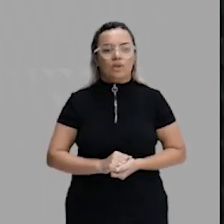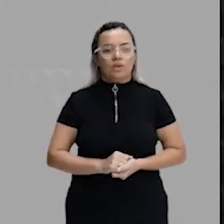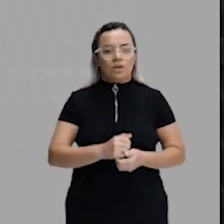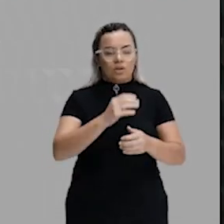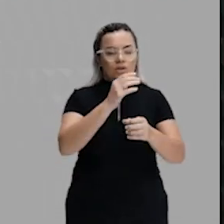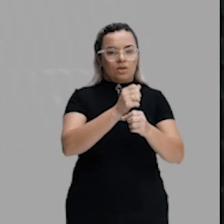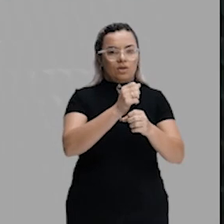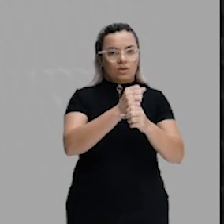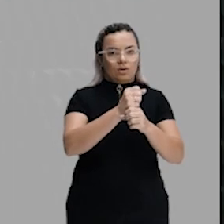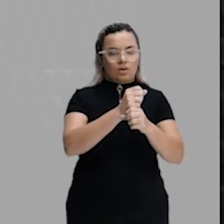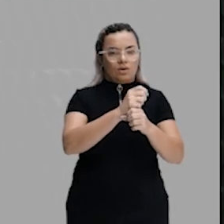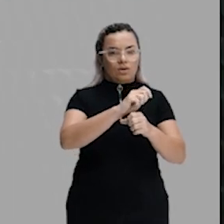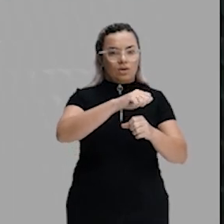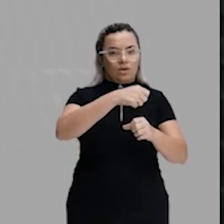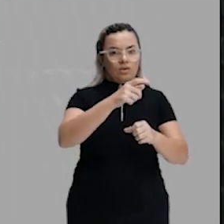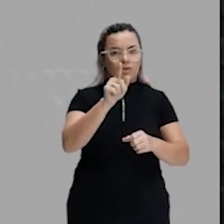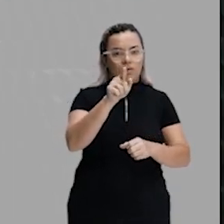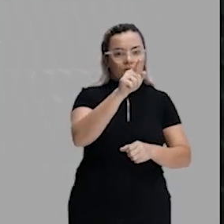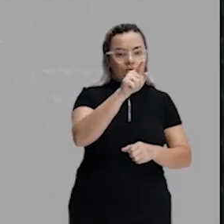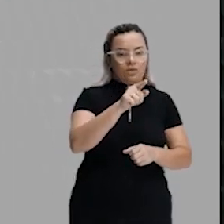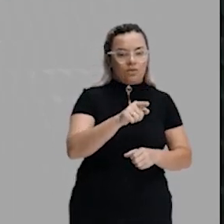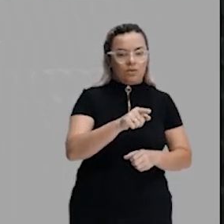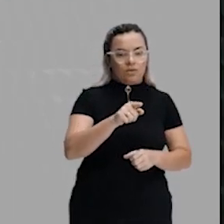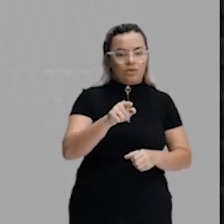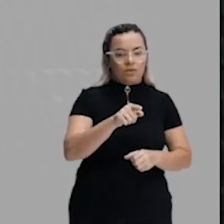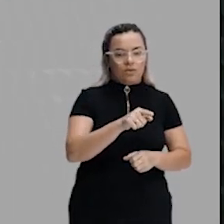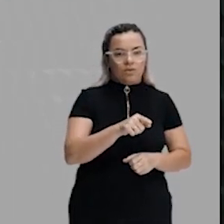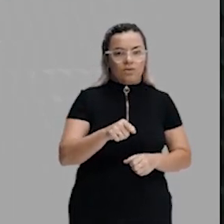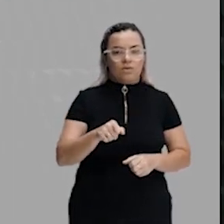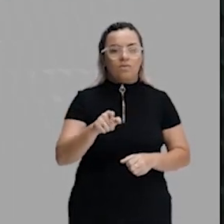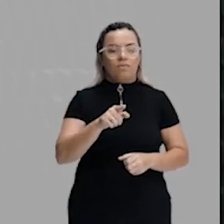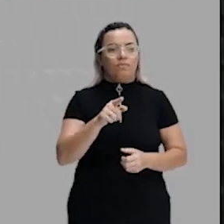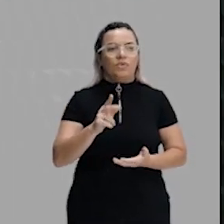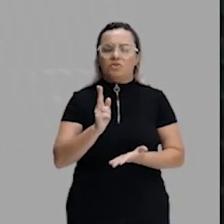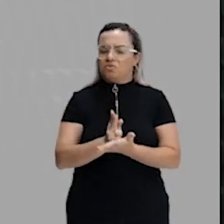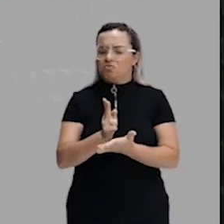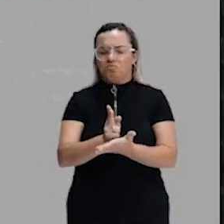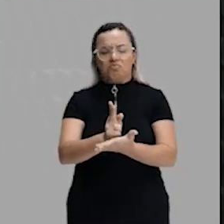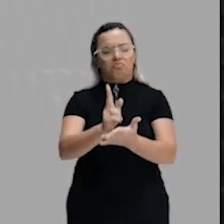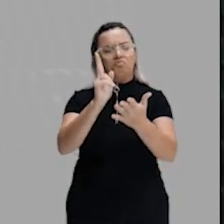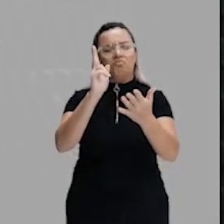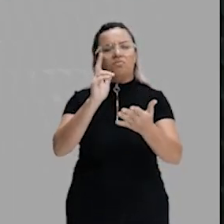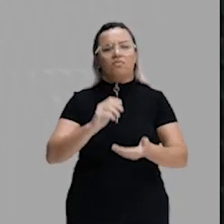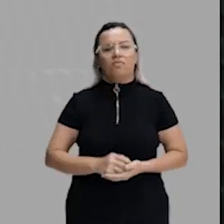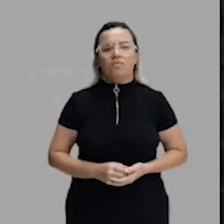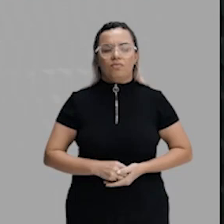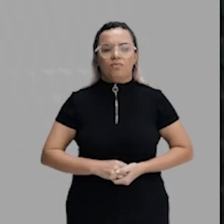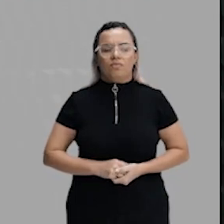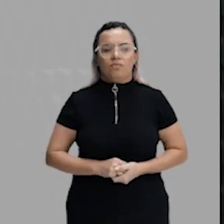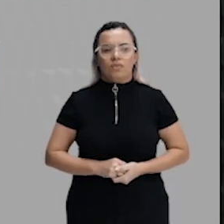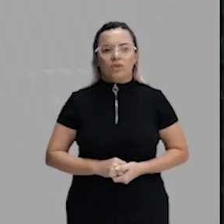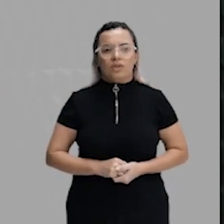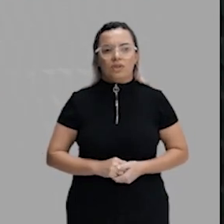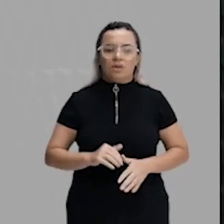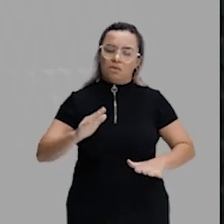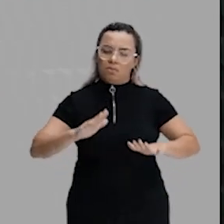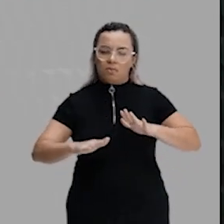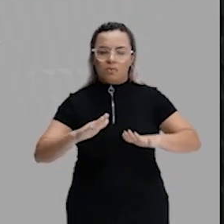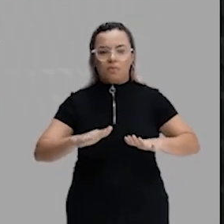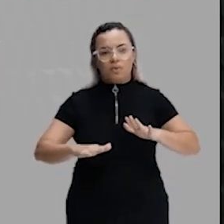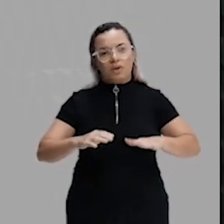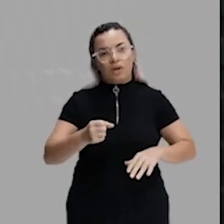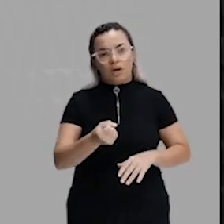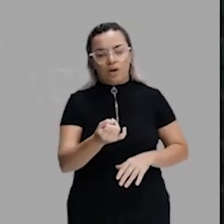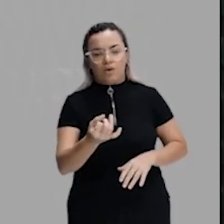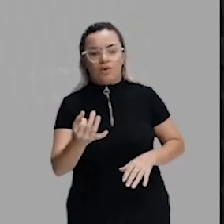indo de 1 até o infinito aí, né? Isso vai depender aí da quantidade de